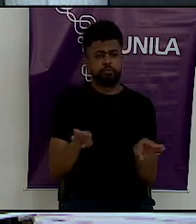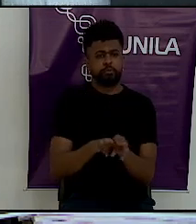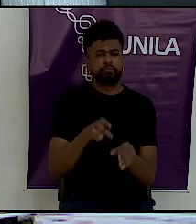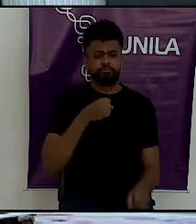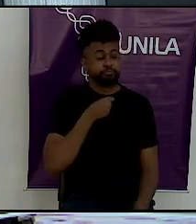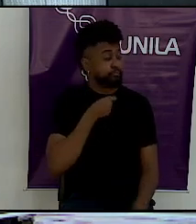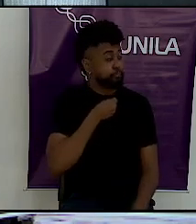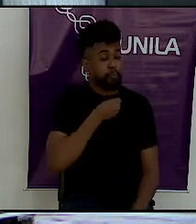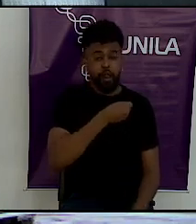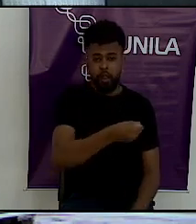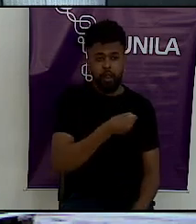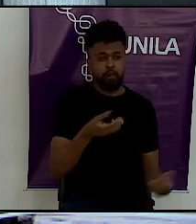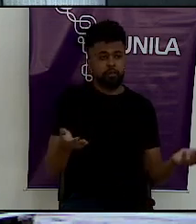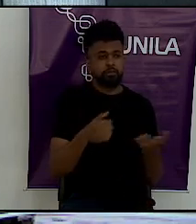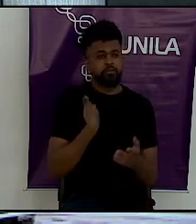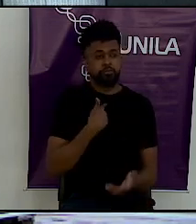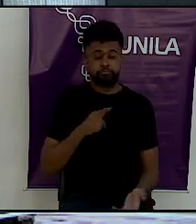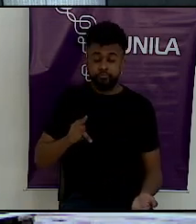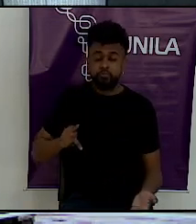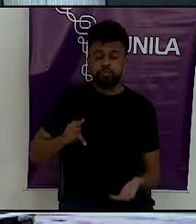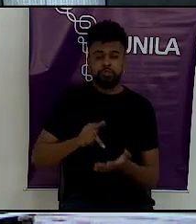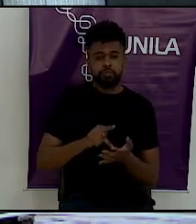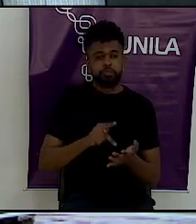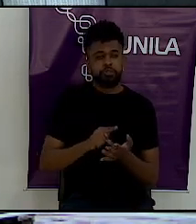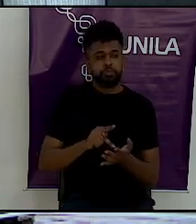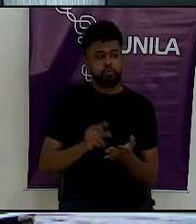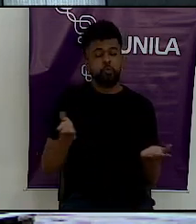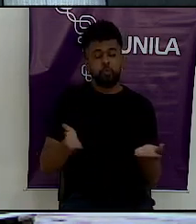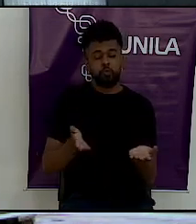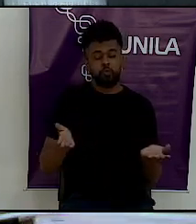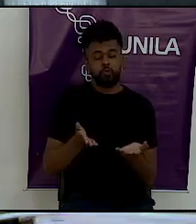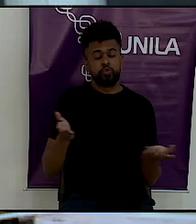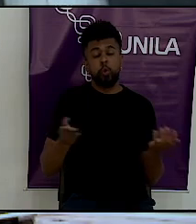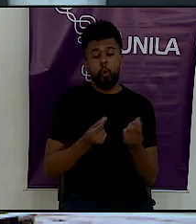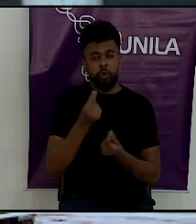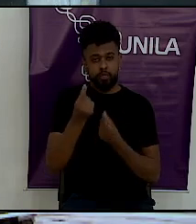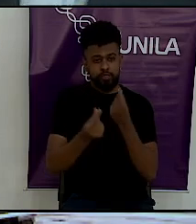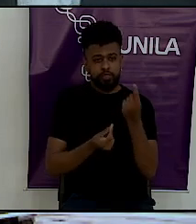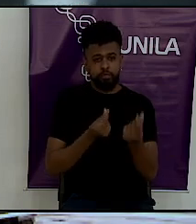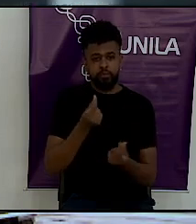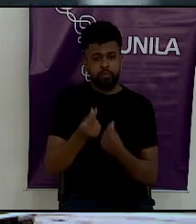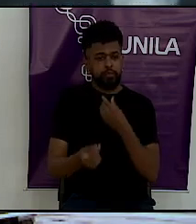já a palavra para a gente entrar, de fato, no que nos une hoje, o orçamento.